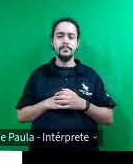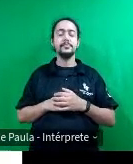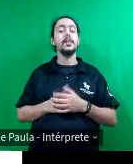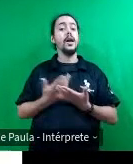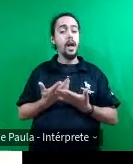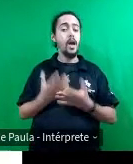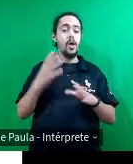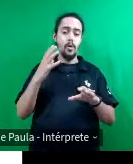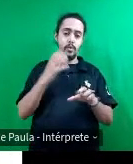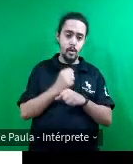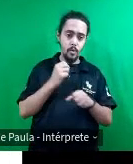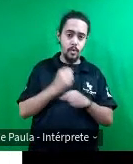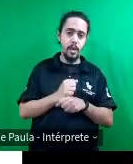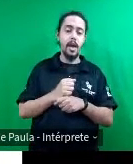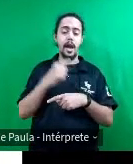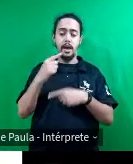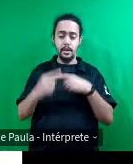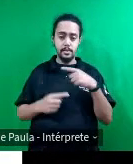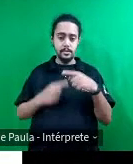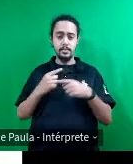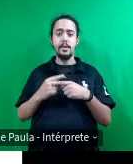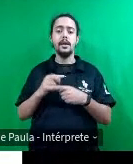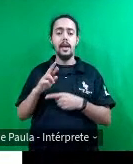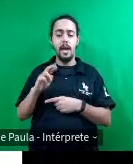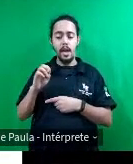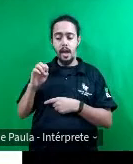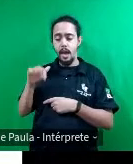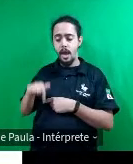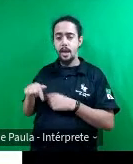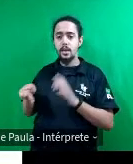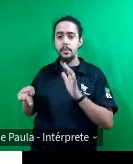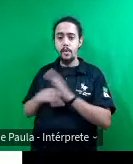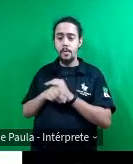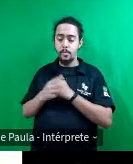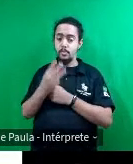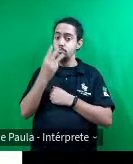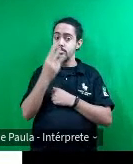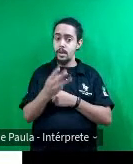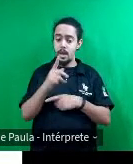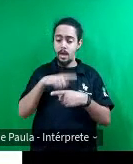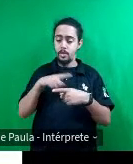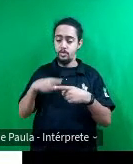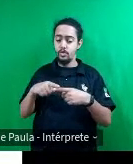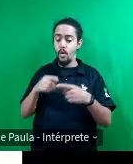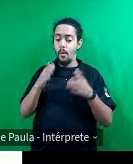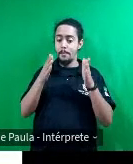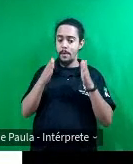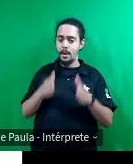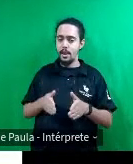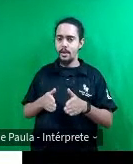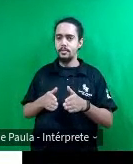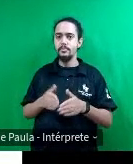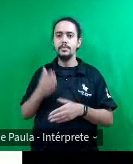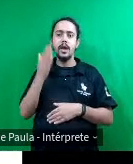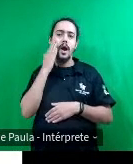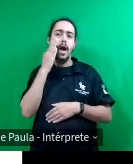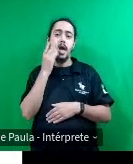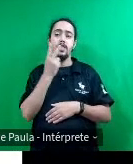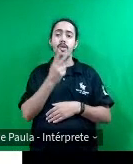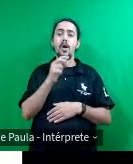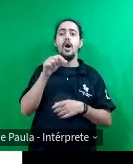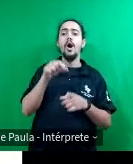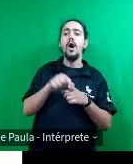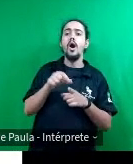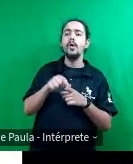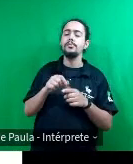equivalente desse circuito com 3 resistores em paralelo. Cheguei à conclusão que vale 2 ohms. Quanto que vai ser, então, a